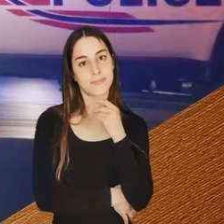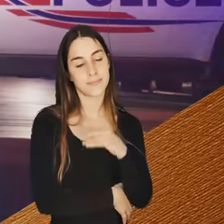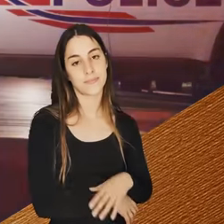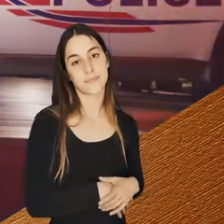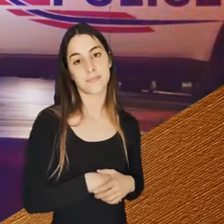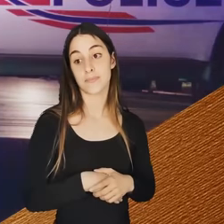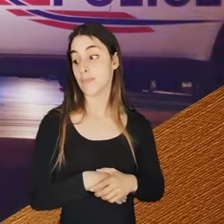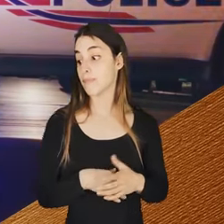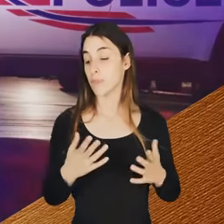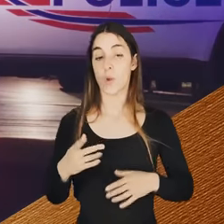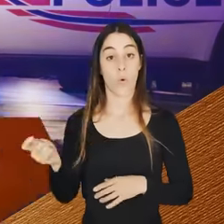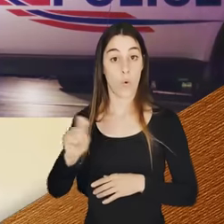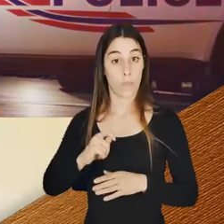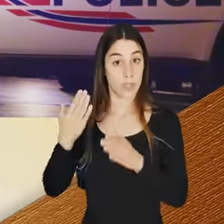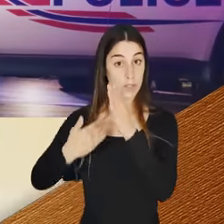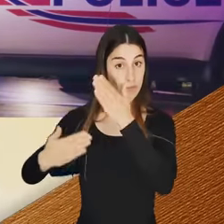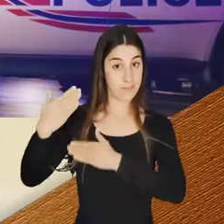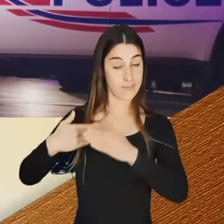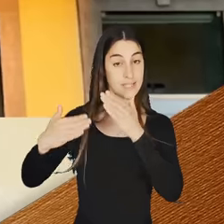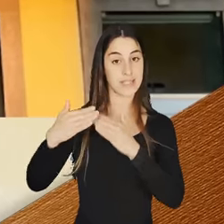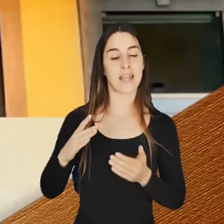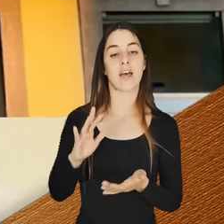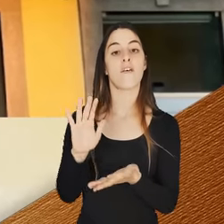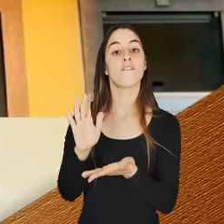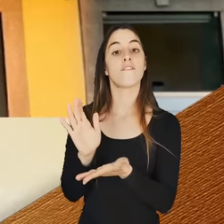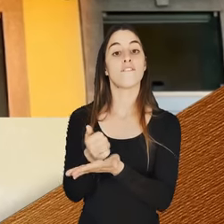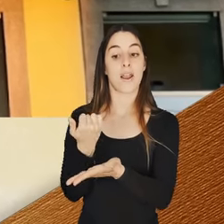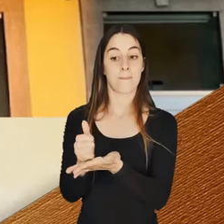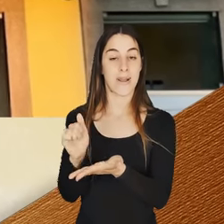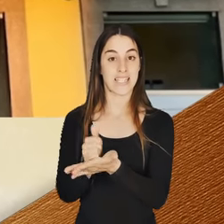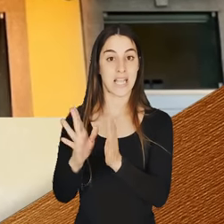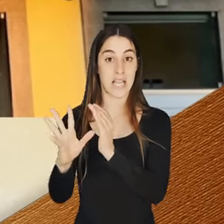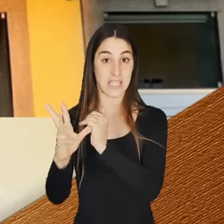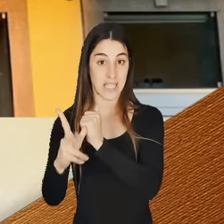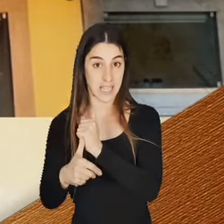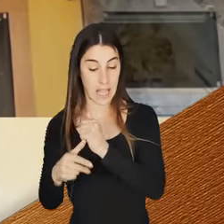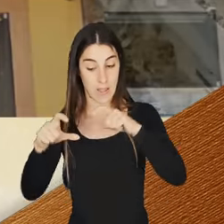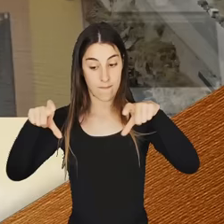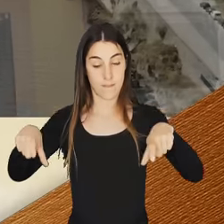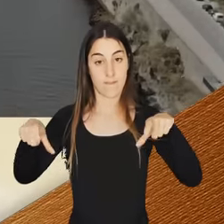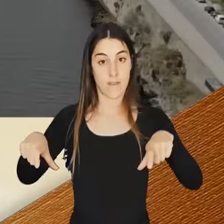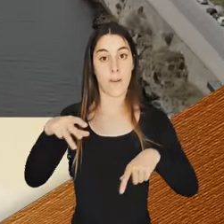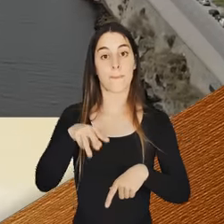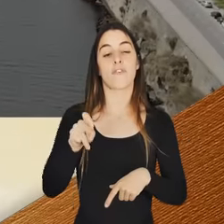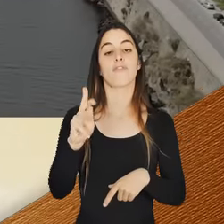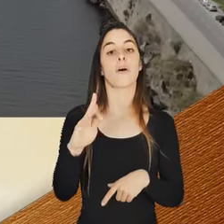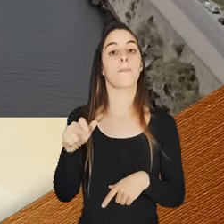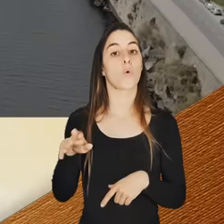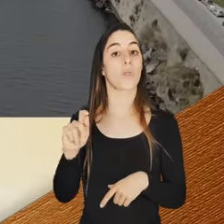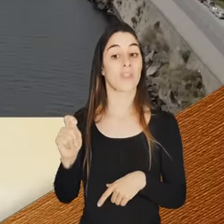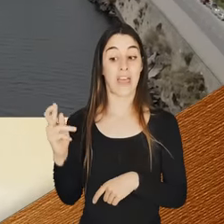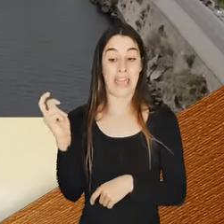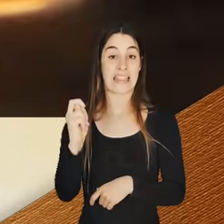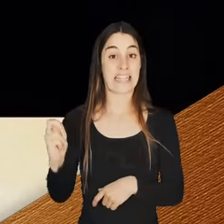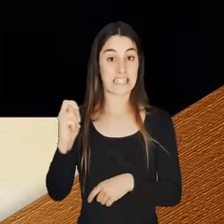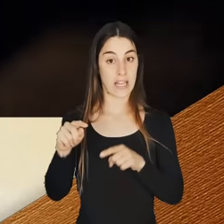Neste passado fim de semana foi assaltada a farmácia do Largo dos Aviadores em Mafamude, Vila Nova de Gaia. Já é a terceira farmácia